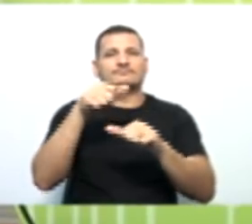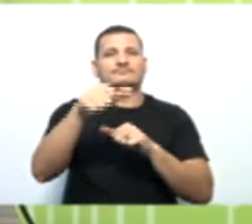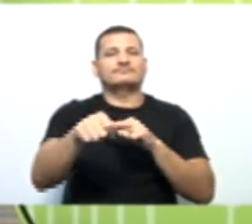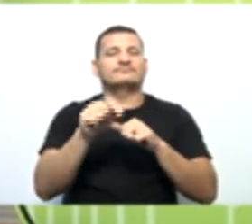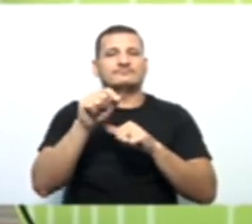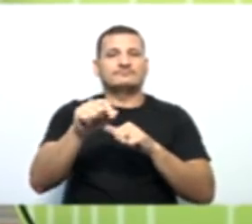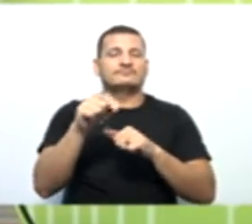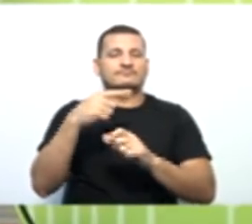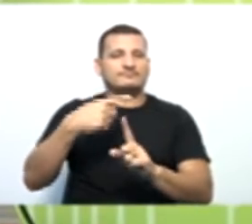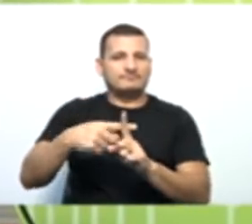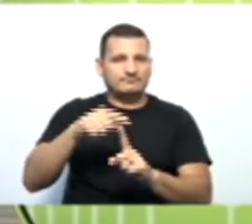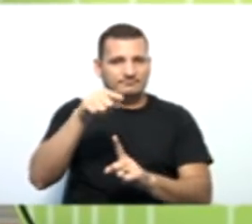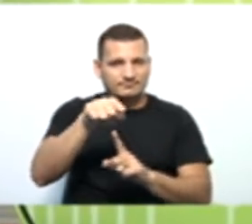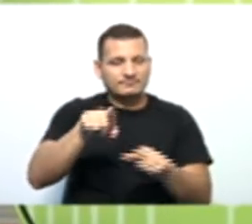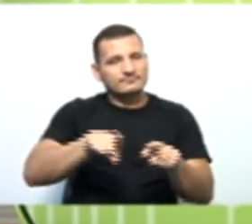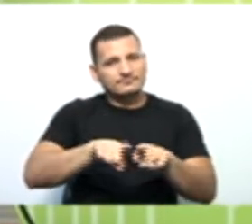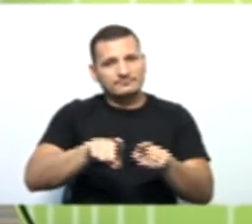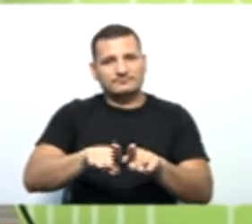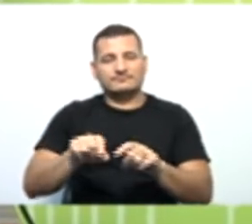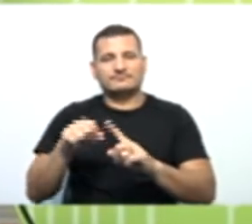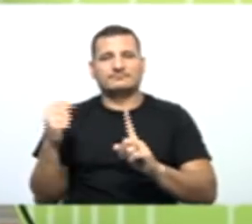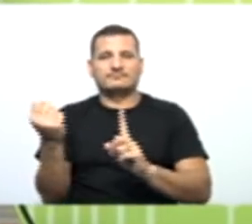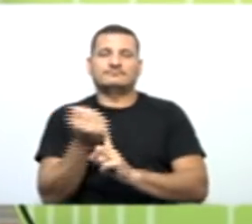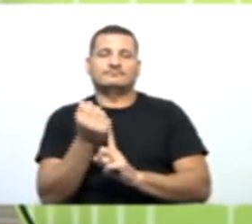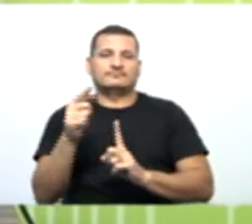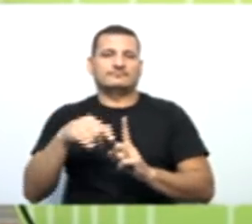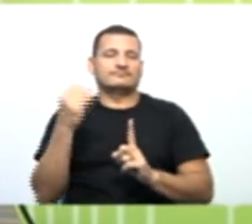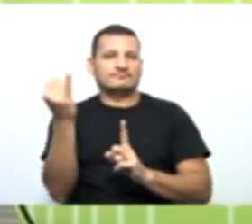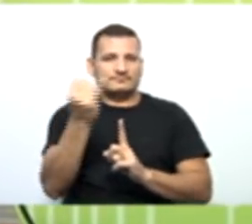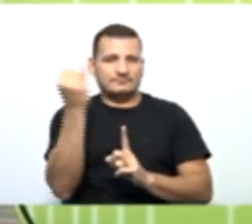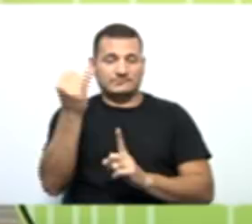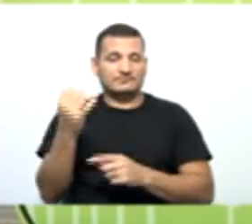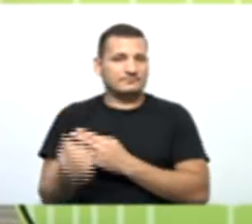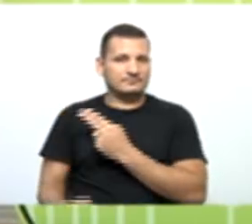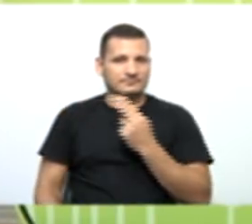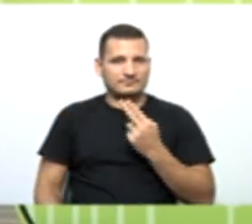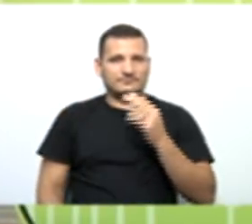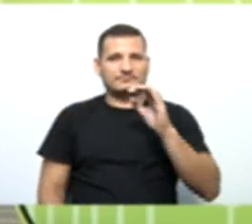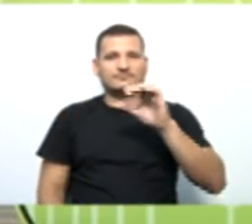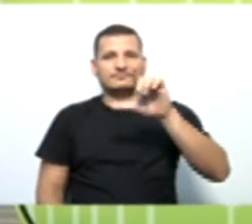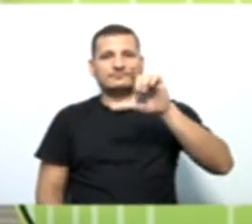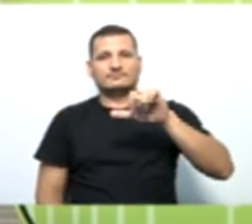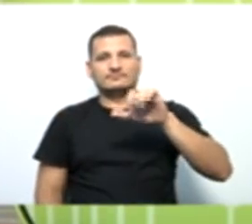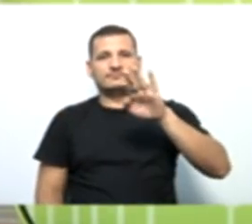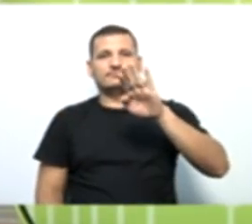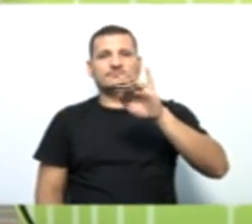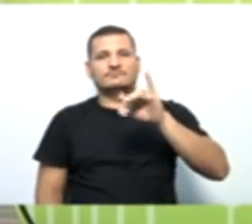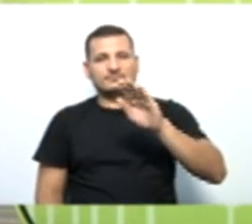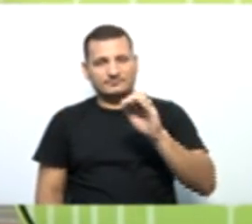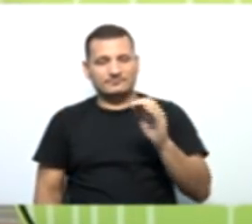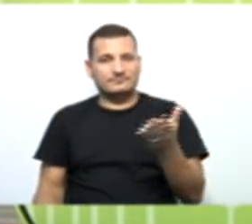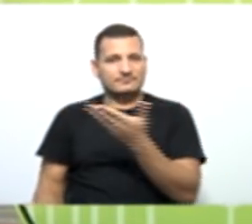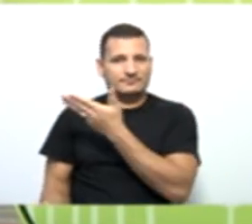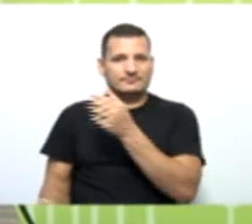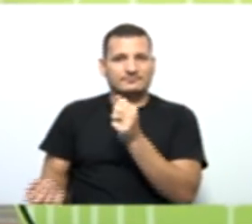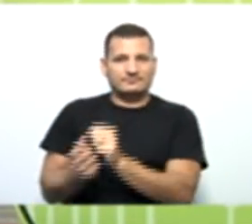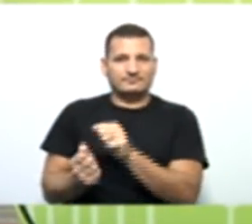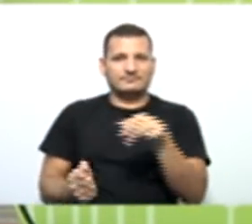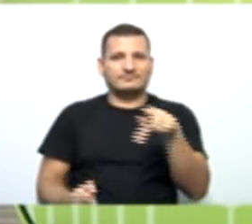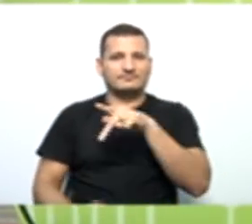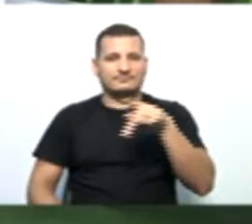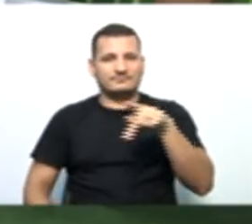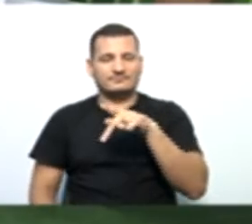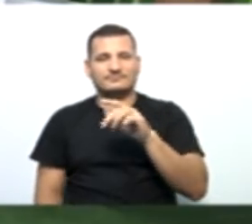benefício para você e para a sociedade. Isso é muito importante. Meu nome é Clébio Biliani de Matos e junto comigo aqui tem a